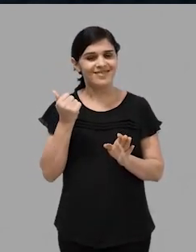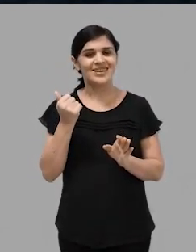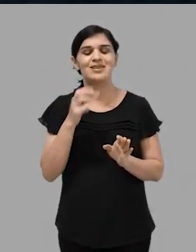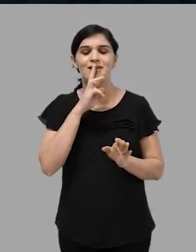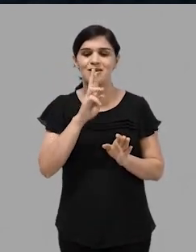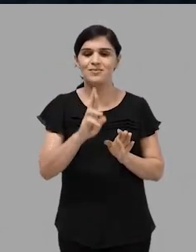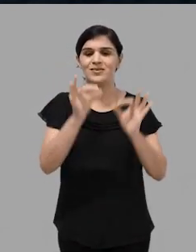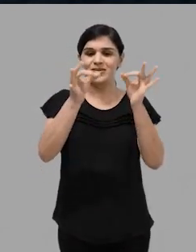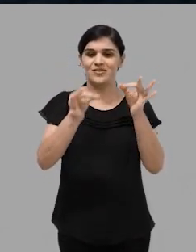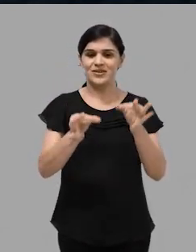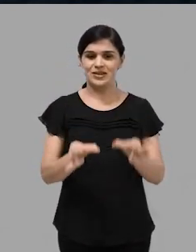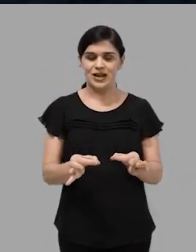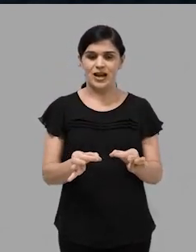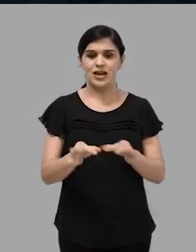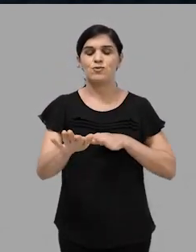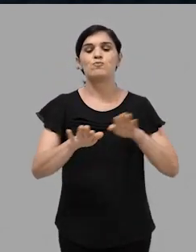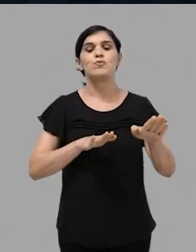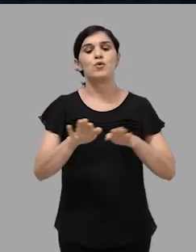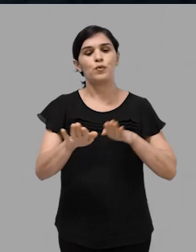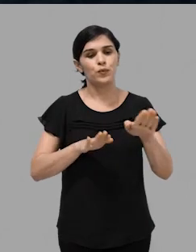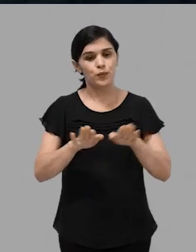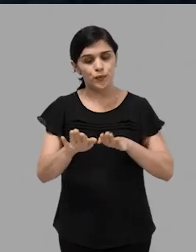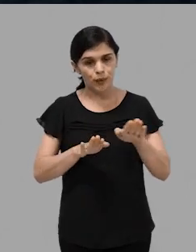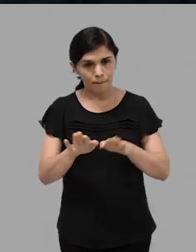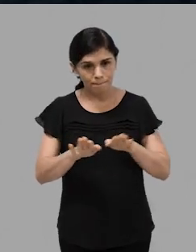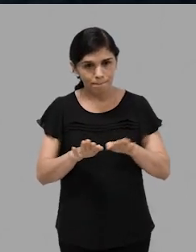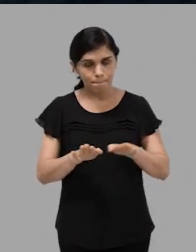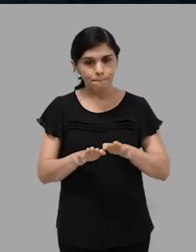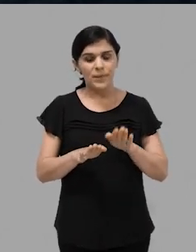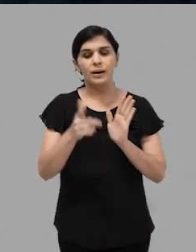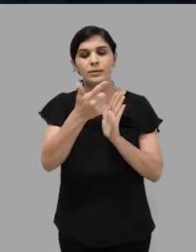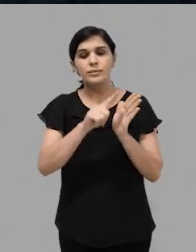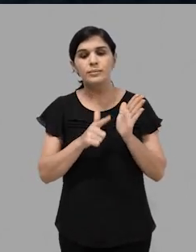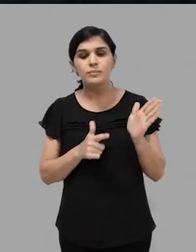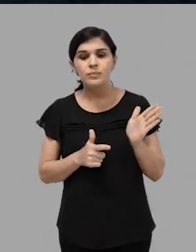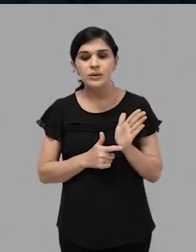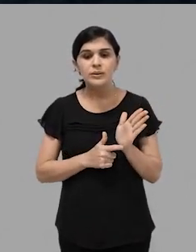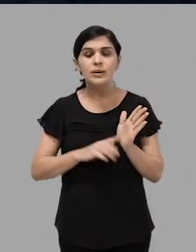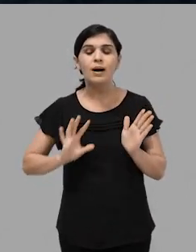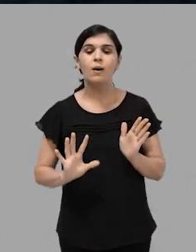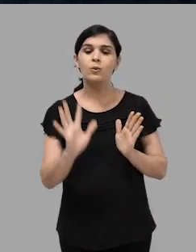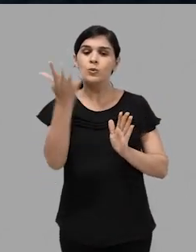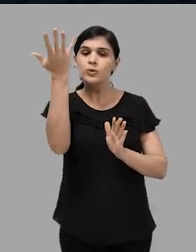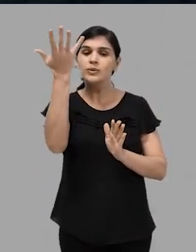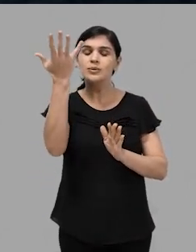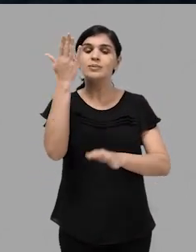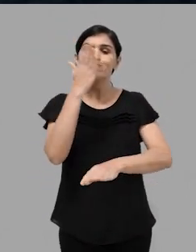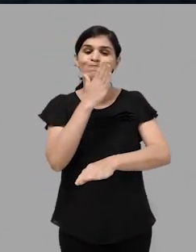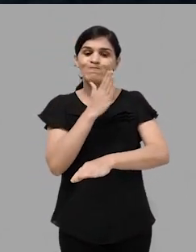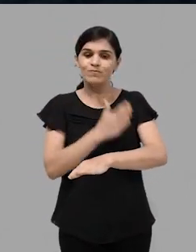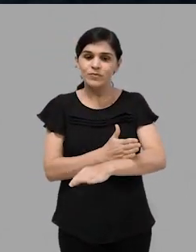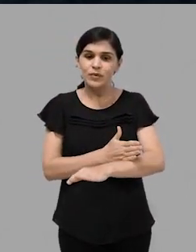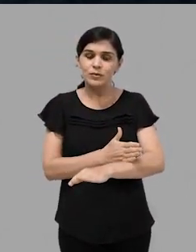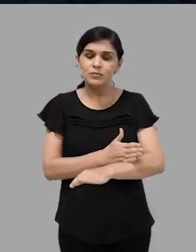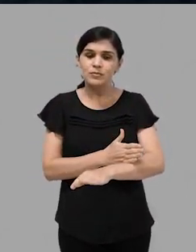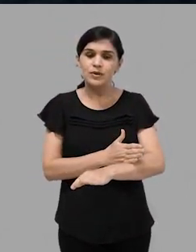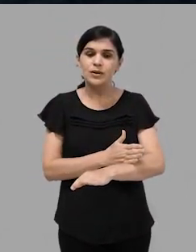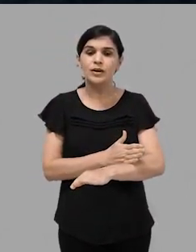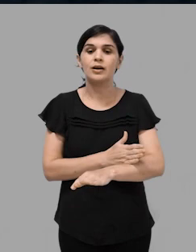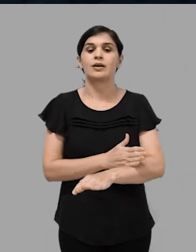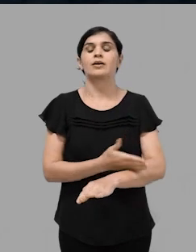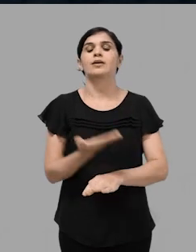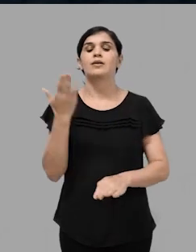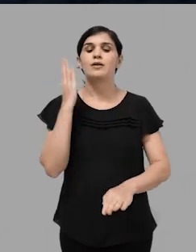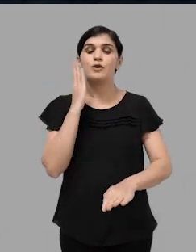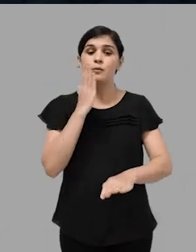bem claro, foi um movimento literário que aconteceu quando? Idade Média. Idade Média,